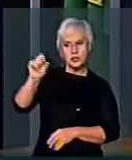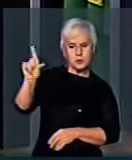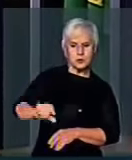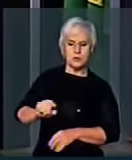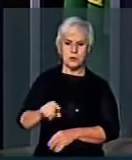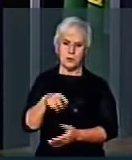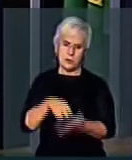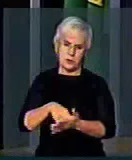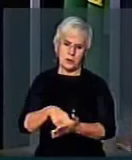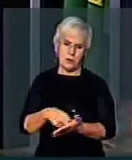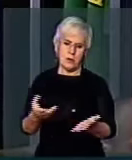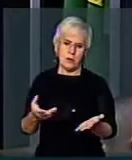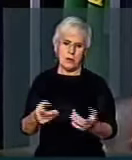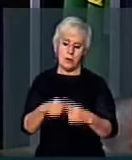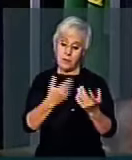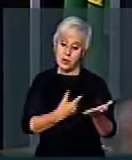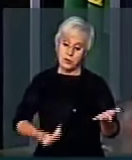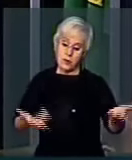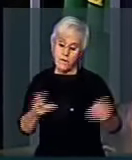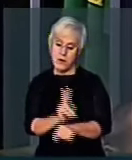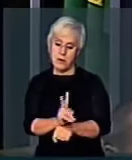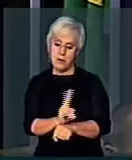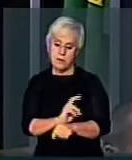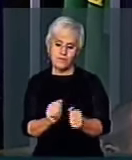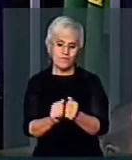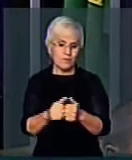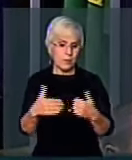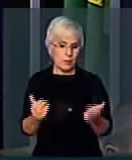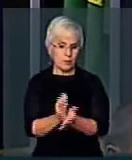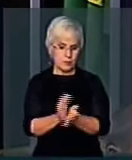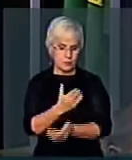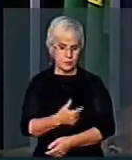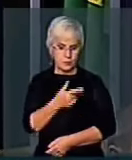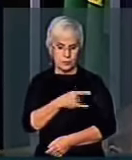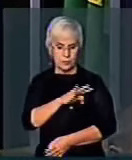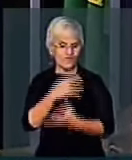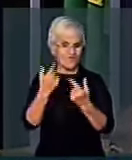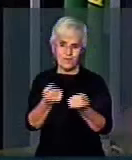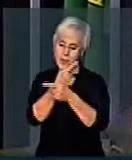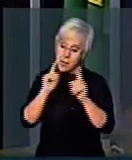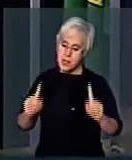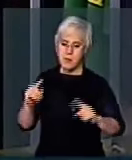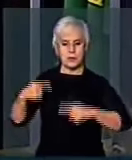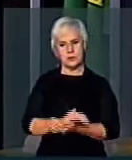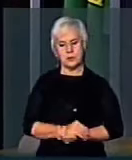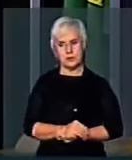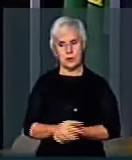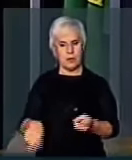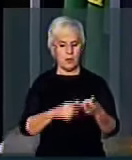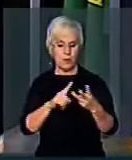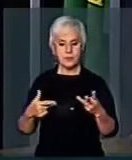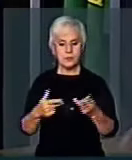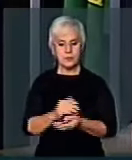maioridade penal. E, lamentavelmente, o governo que está aí de plantão, o governo do PT, não admite sequer discutir esse assunto.